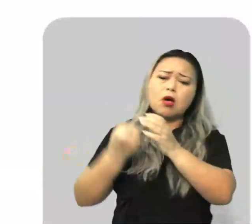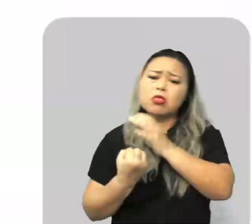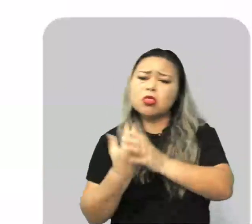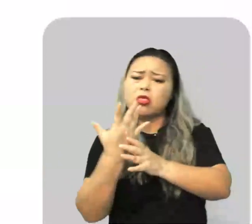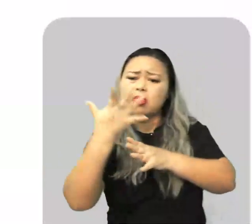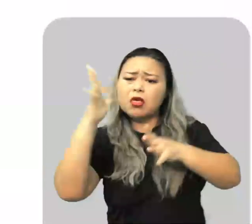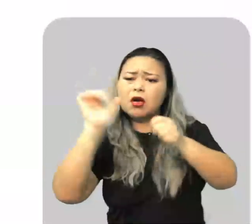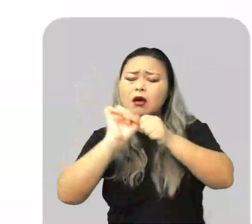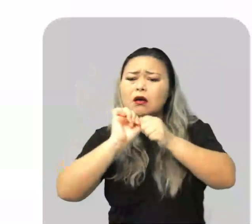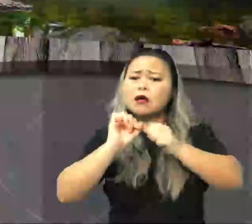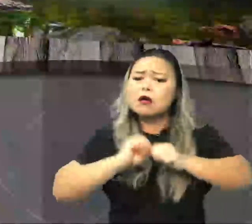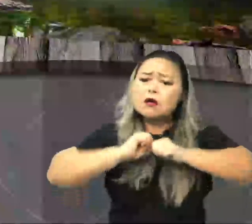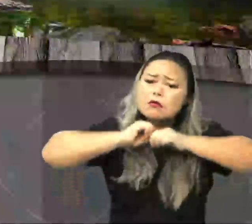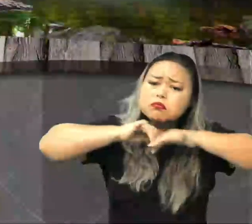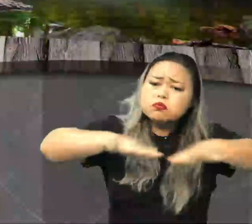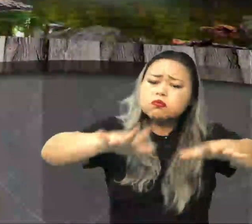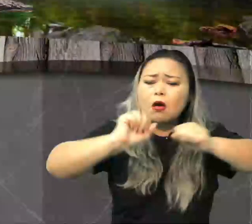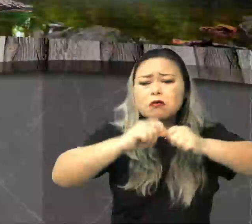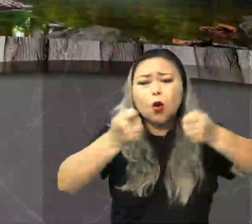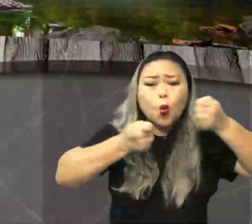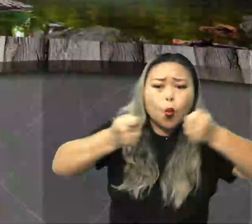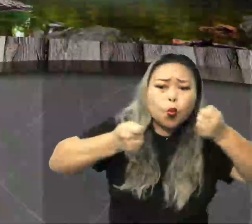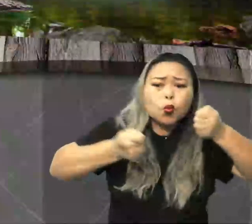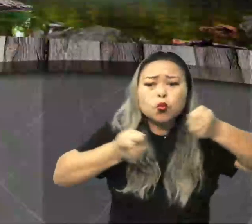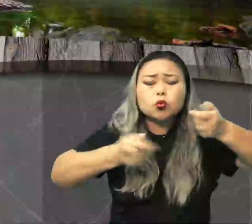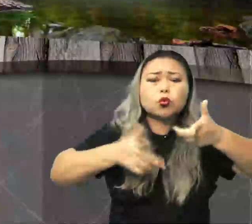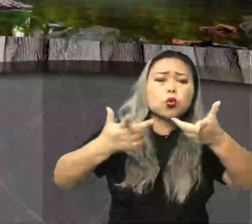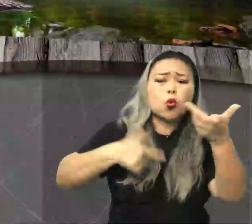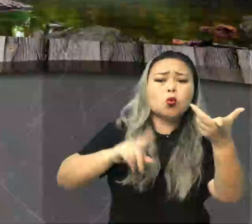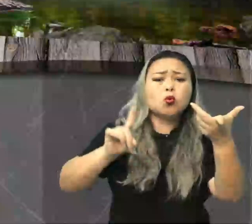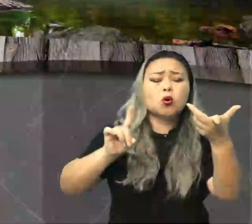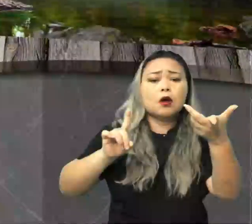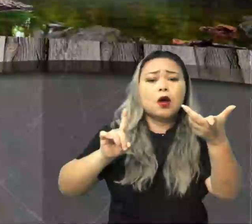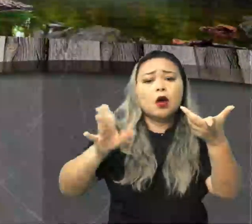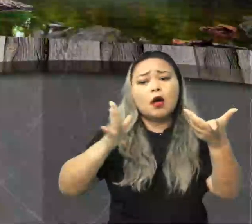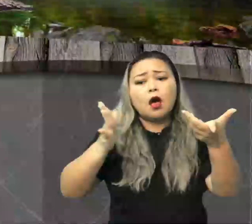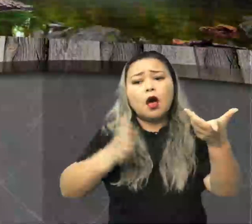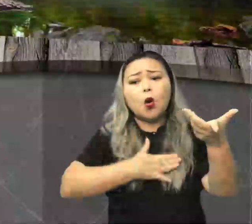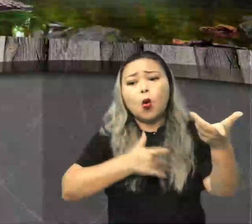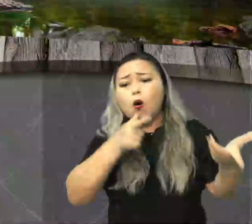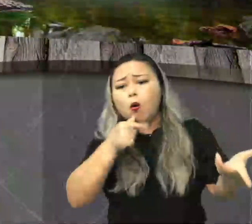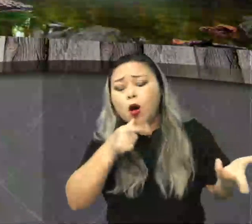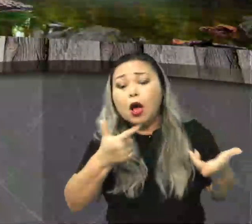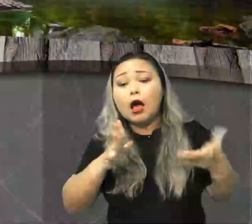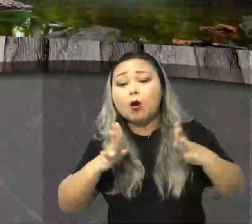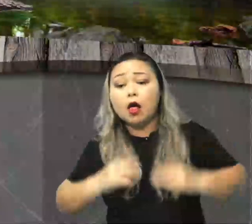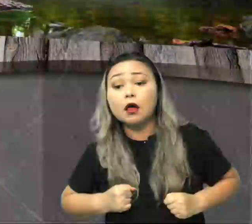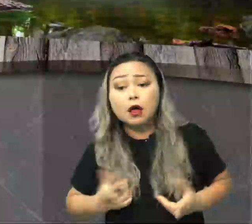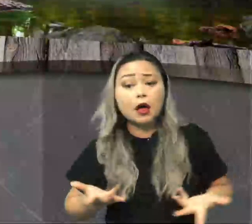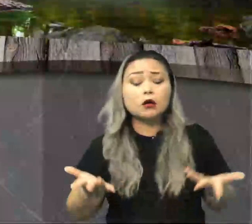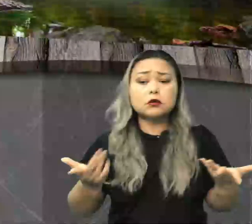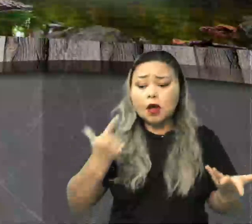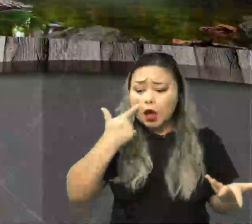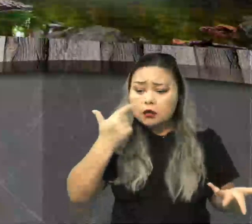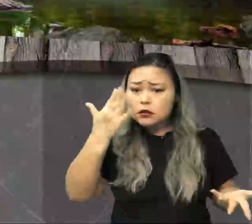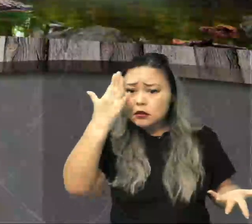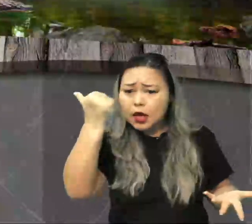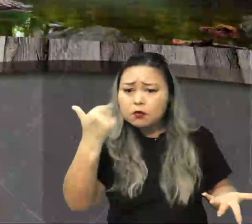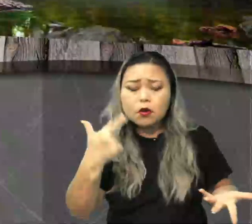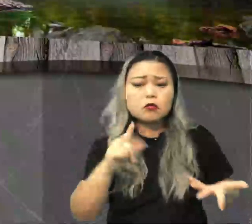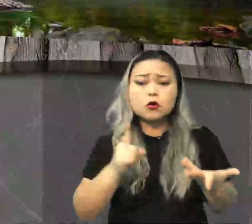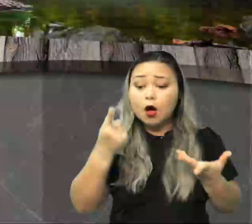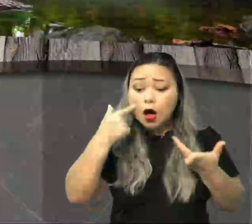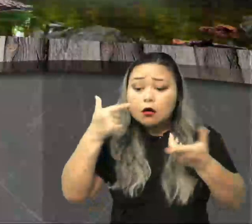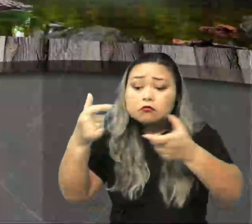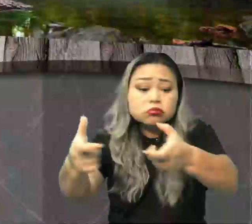relacionados a ele. Então, realmente, o controle, antigamente se dizia que ele só gostava de água limpa, hoje a gente sabe que ele pode ser